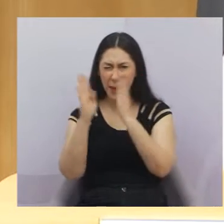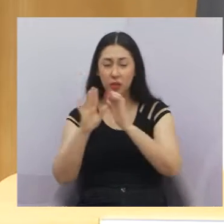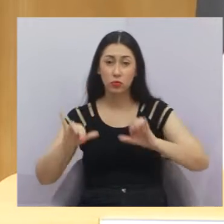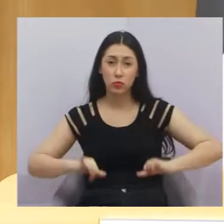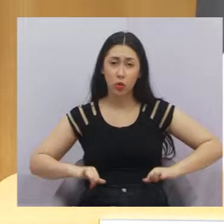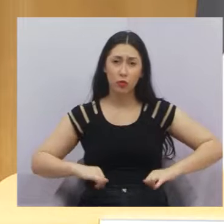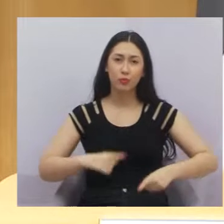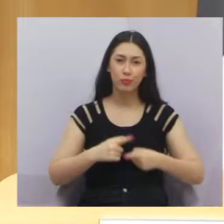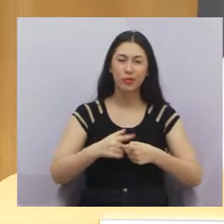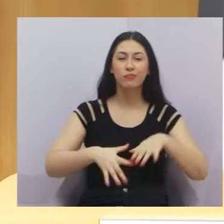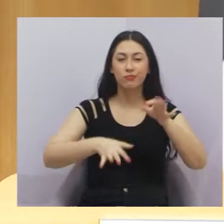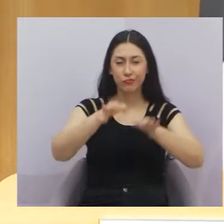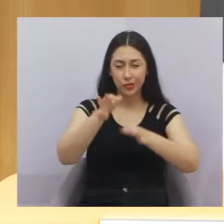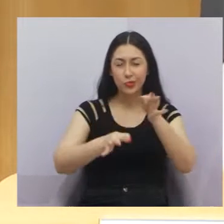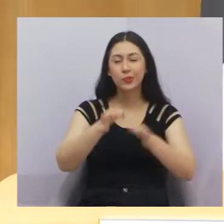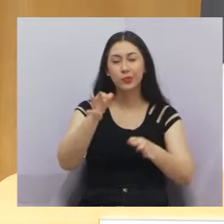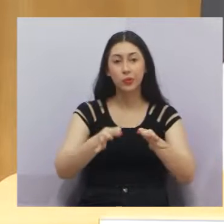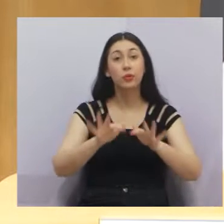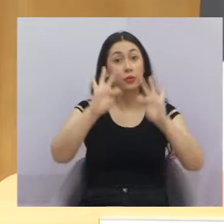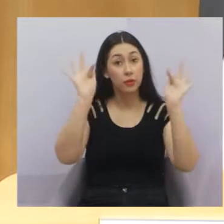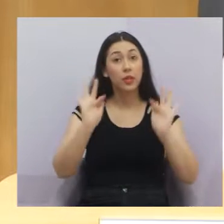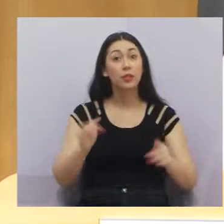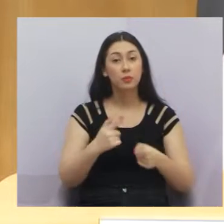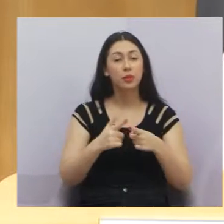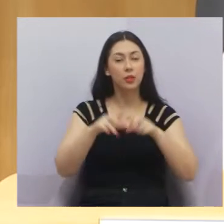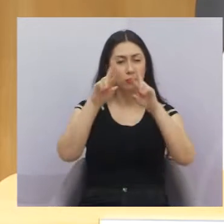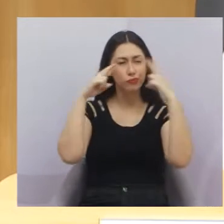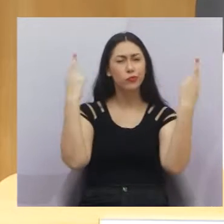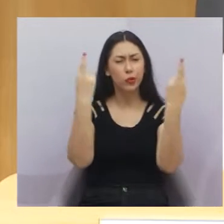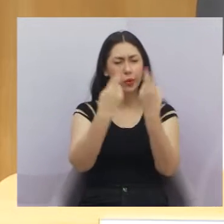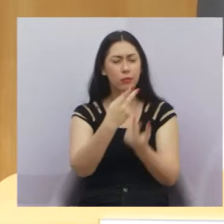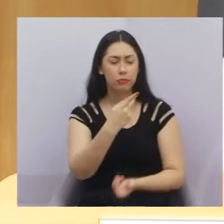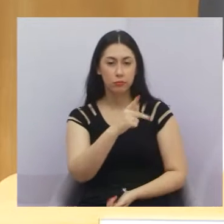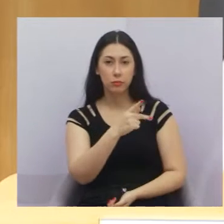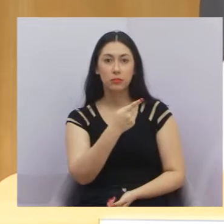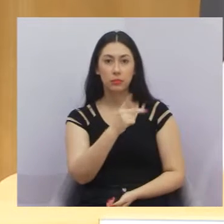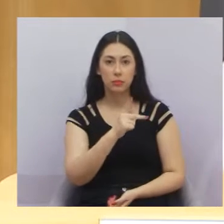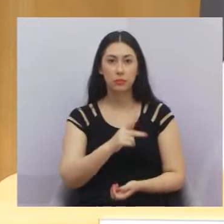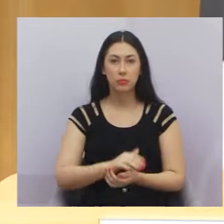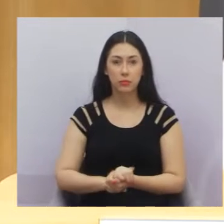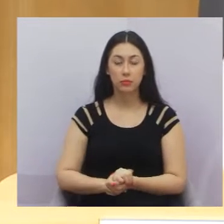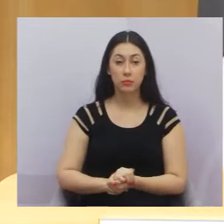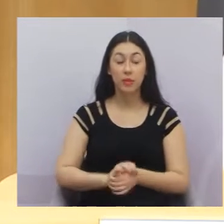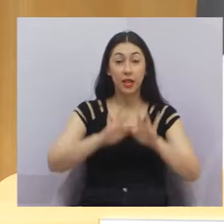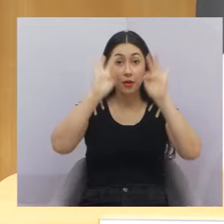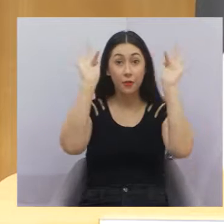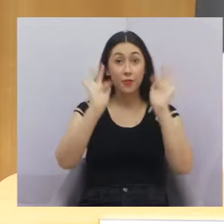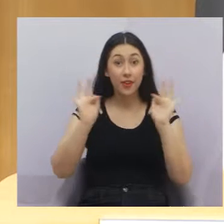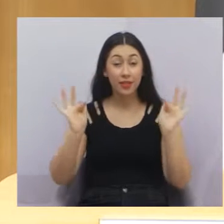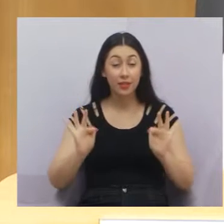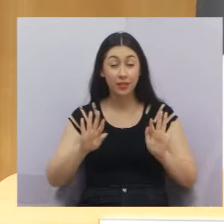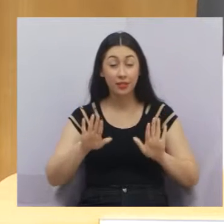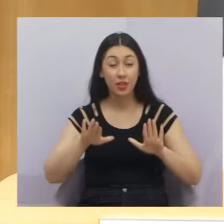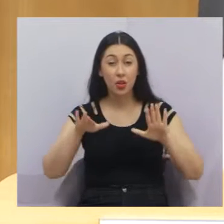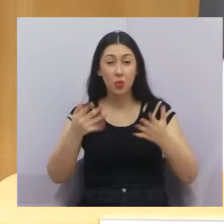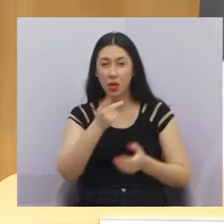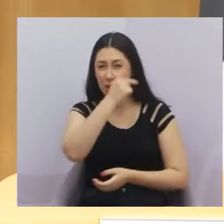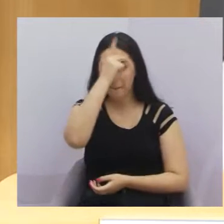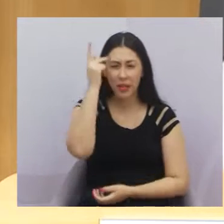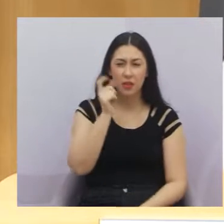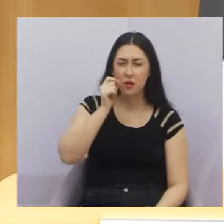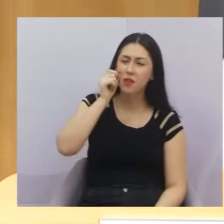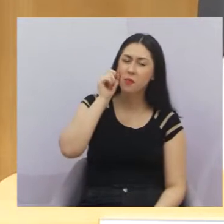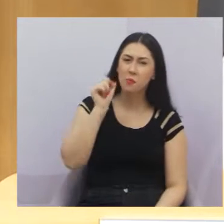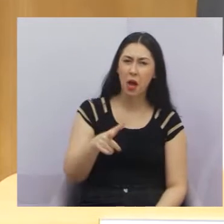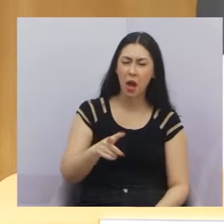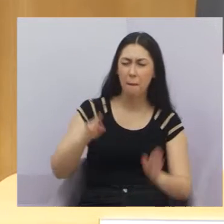da justiça, porque deles é o reino dos céus. Felizes sois quando vos injuriarem